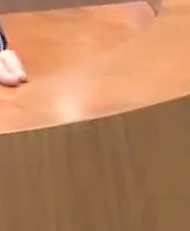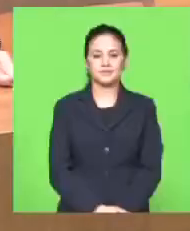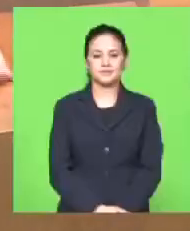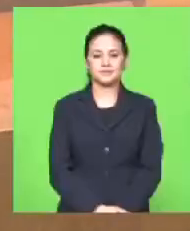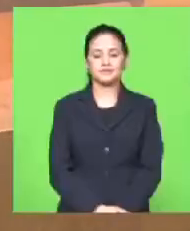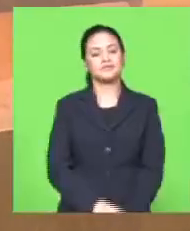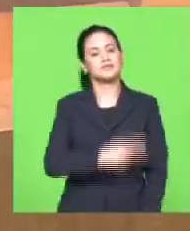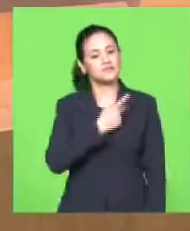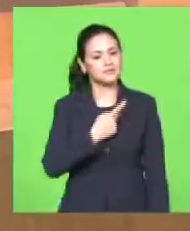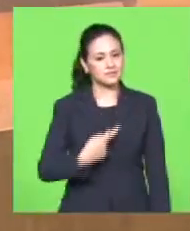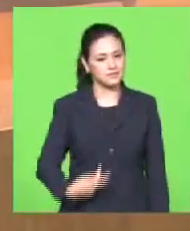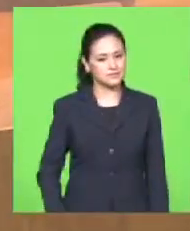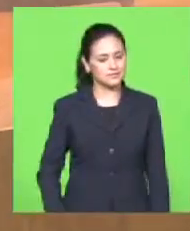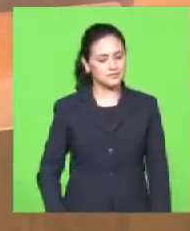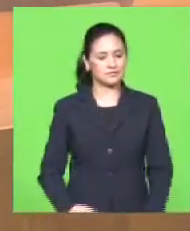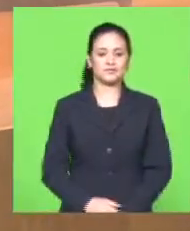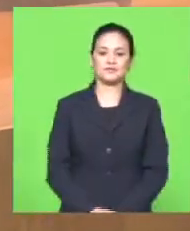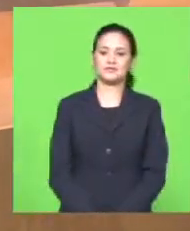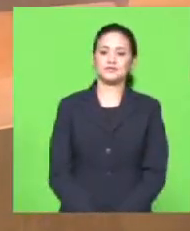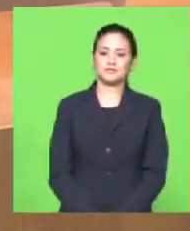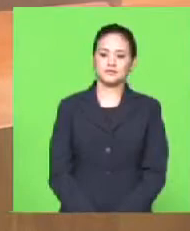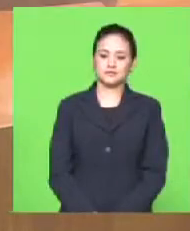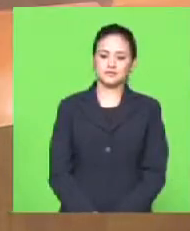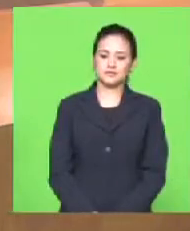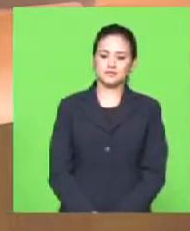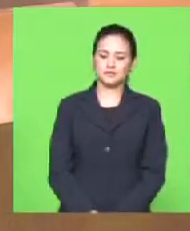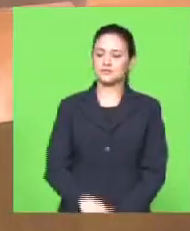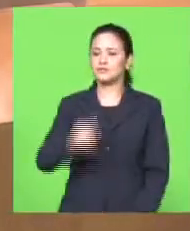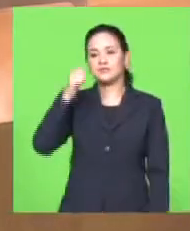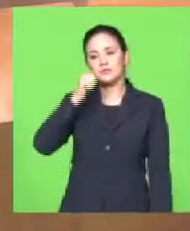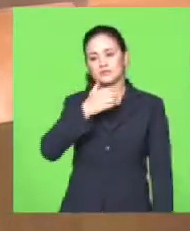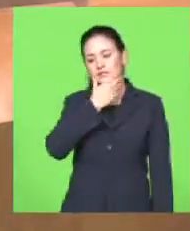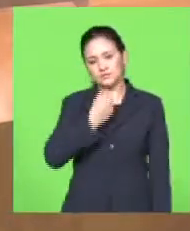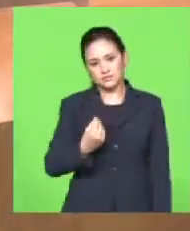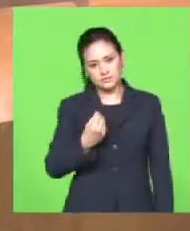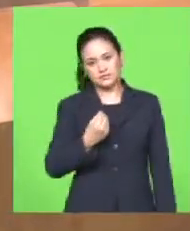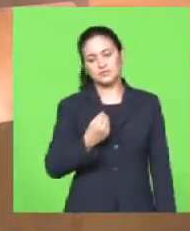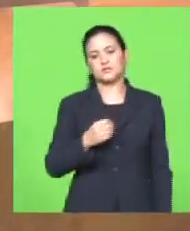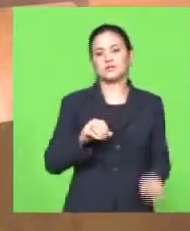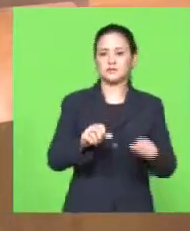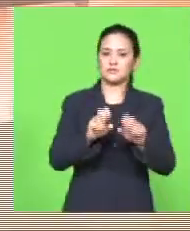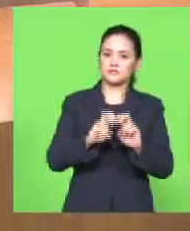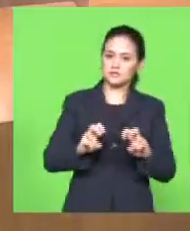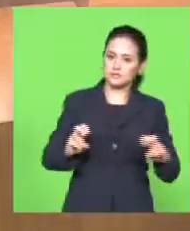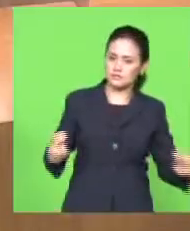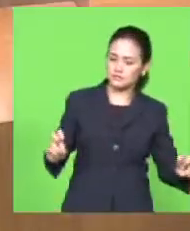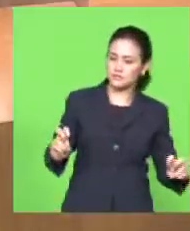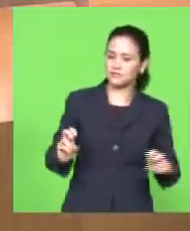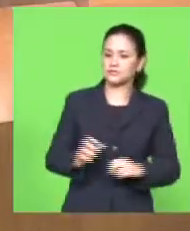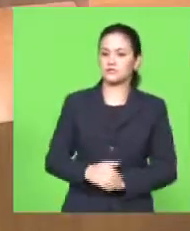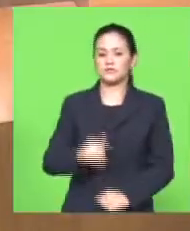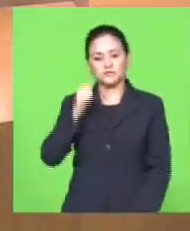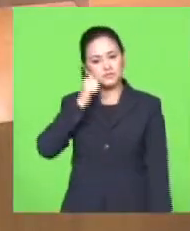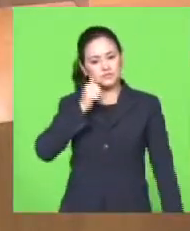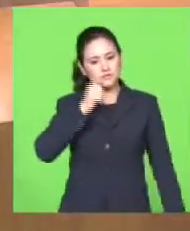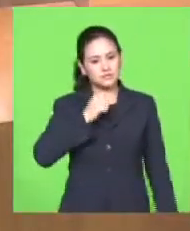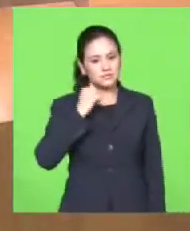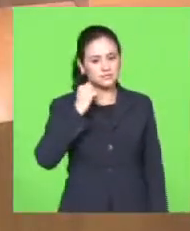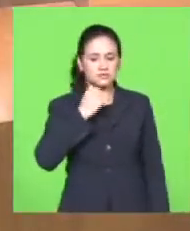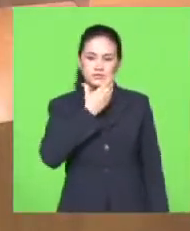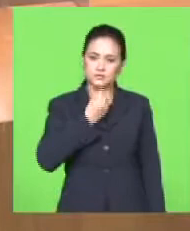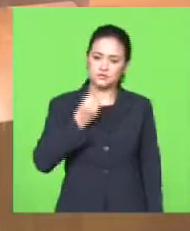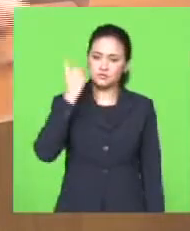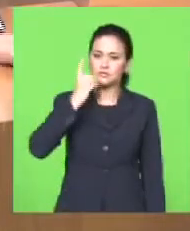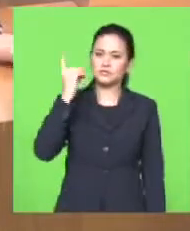Senhor presidente, senhoras, senhores membros da mesa, senhoras, senhores